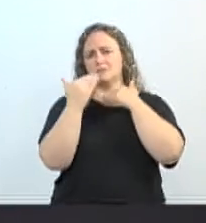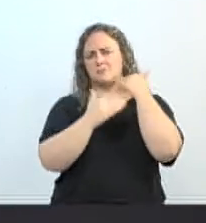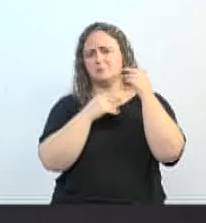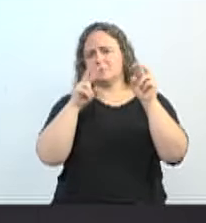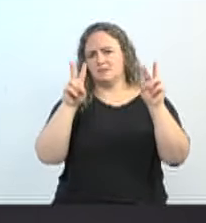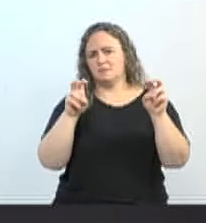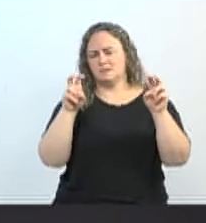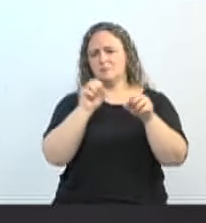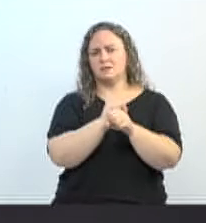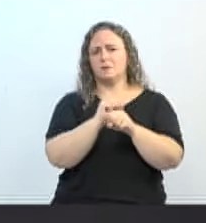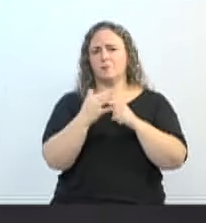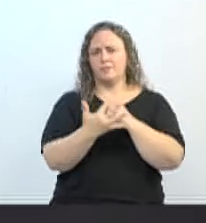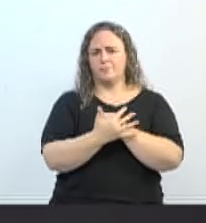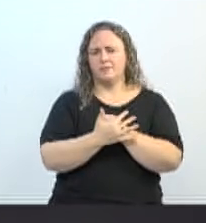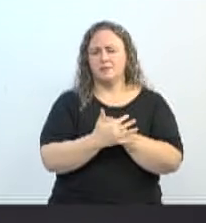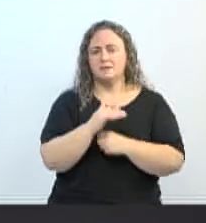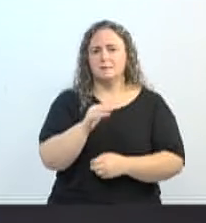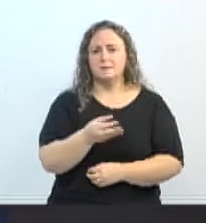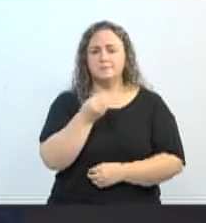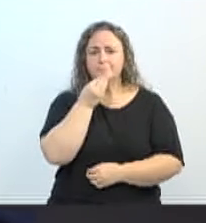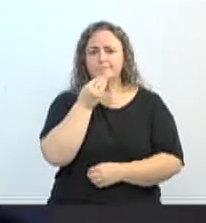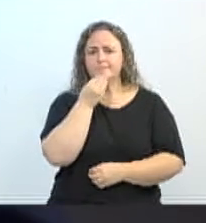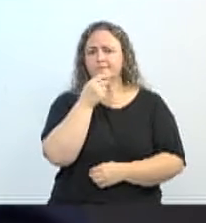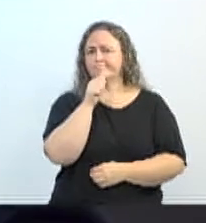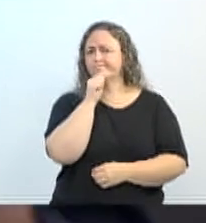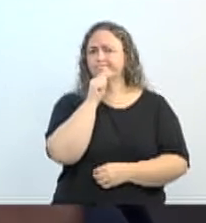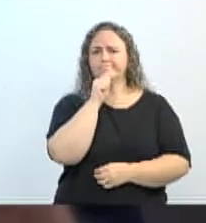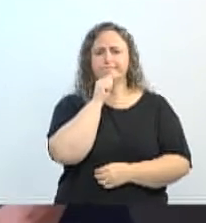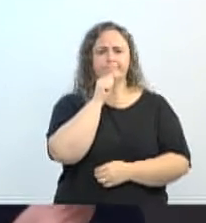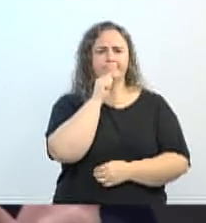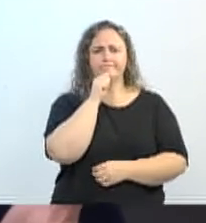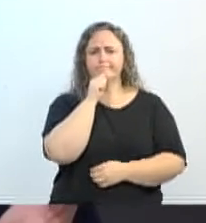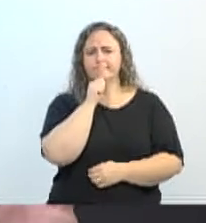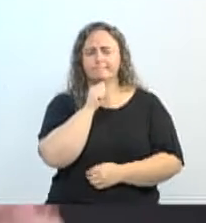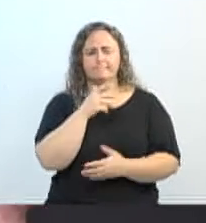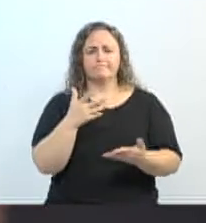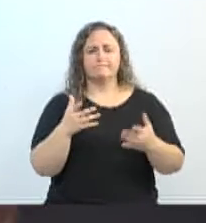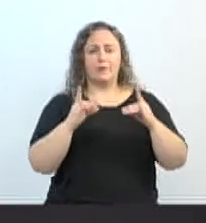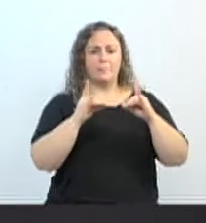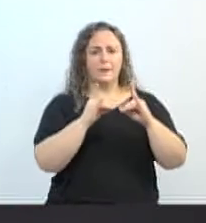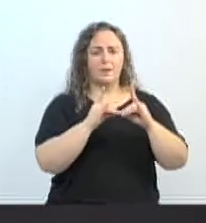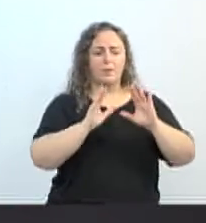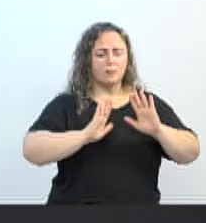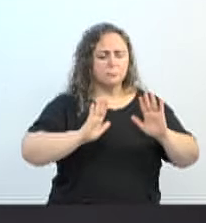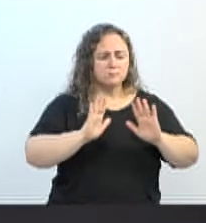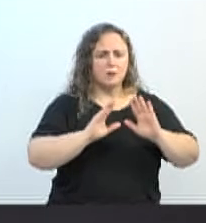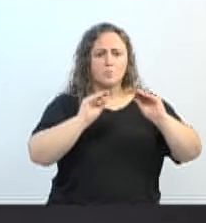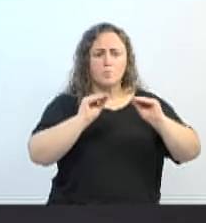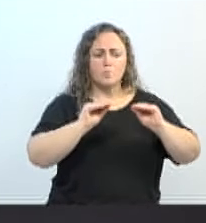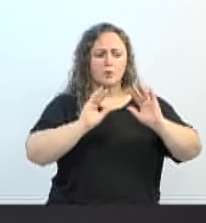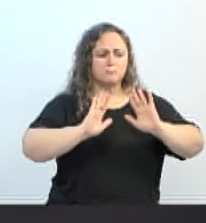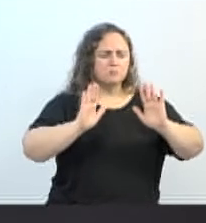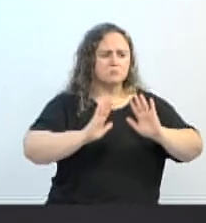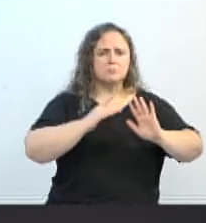e que não tiveram a oportunidade de se despedir seus familiares de forma